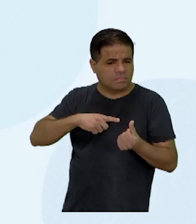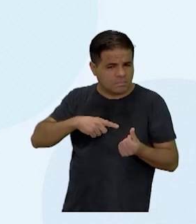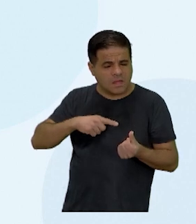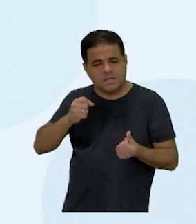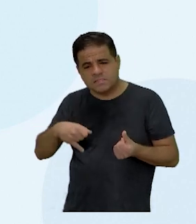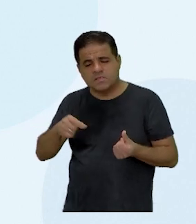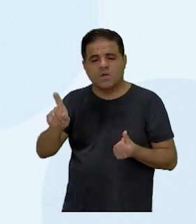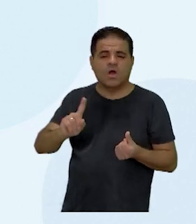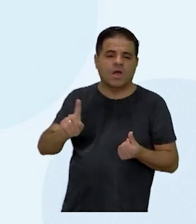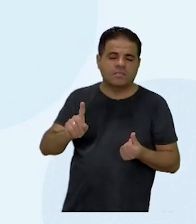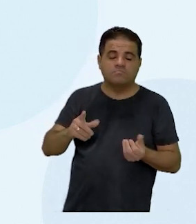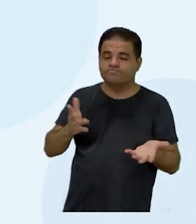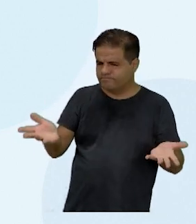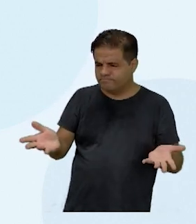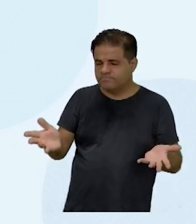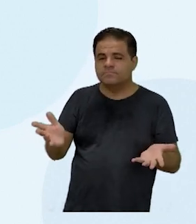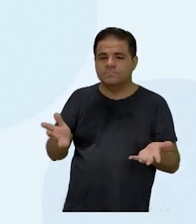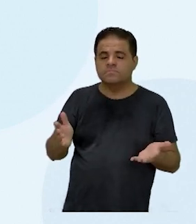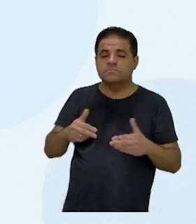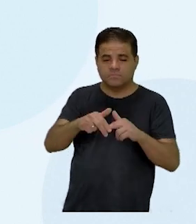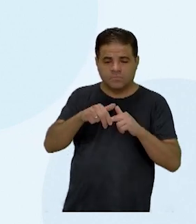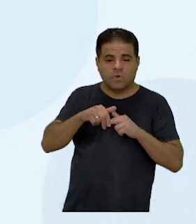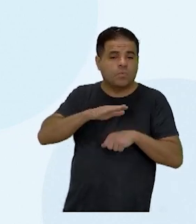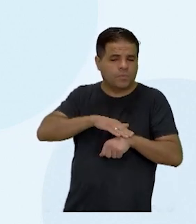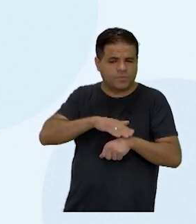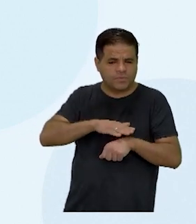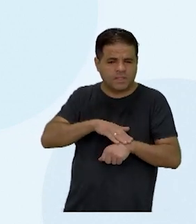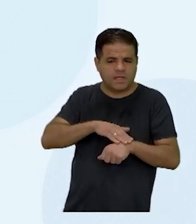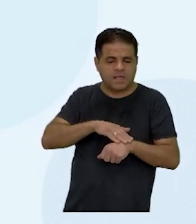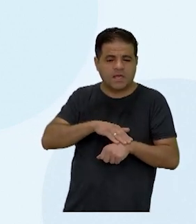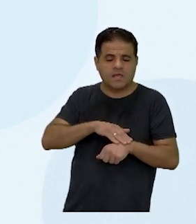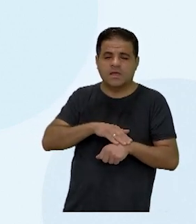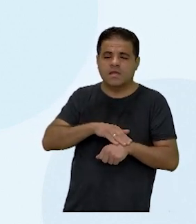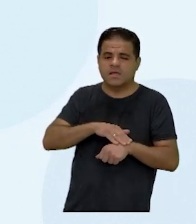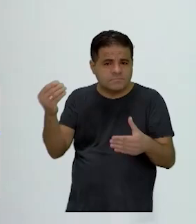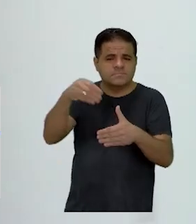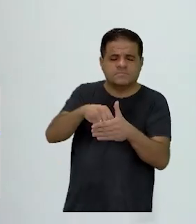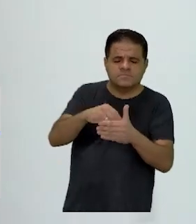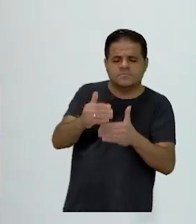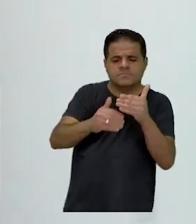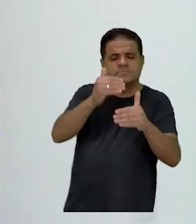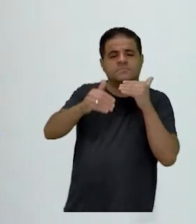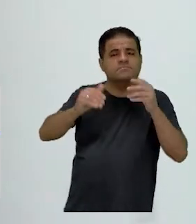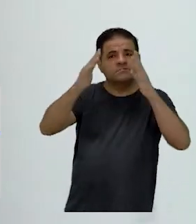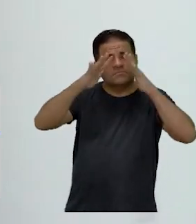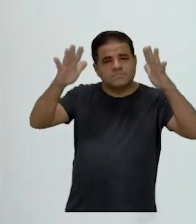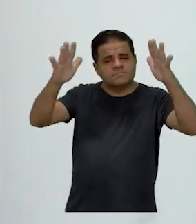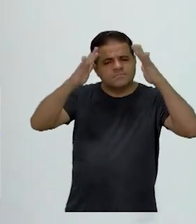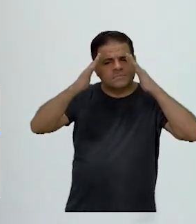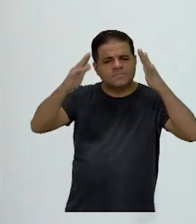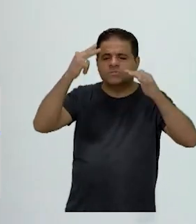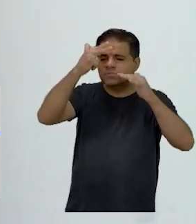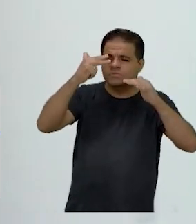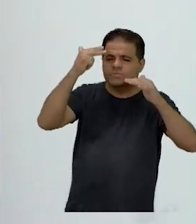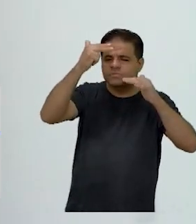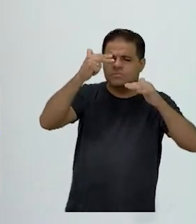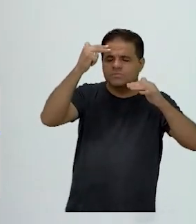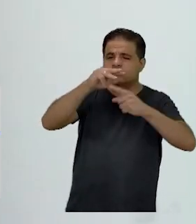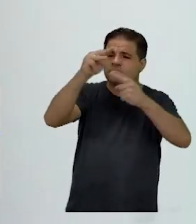para considerar as questões que vocês estão colocando no chat, e se vocês não colocarem, eu tenho uma perguntinha. 3.